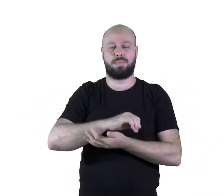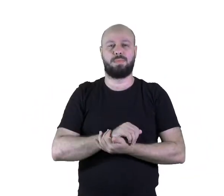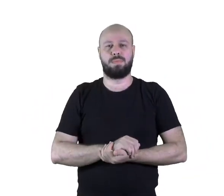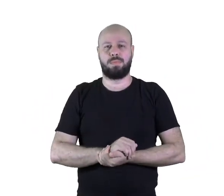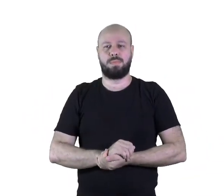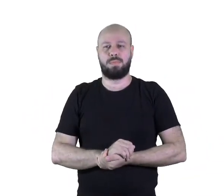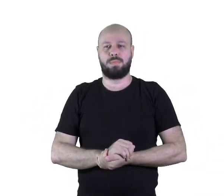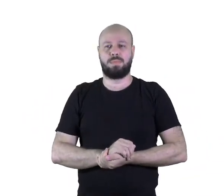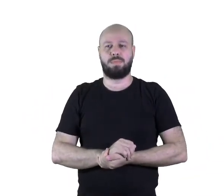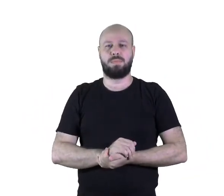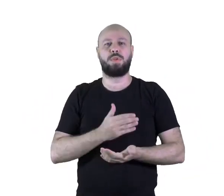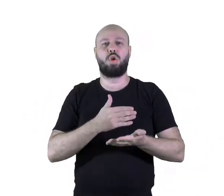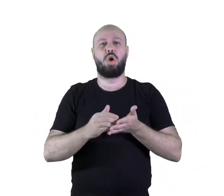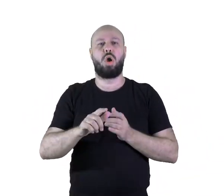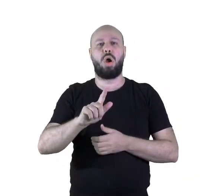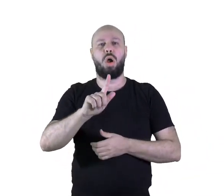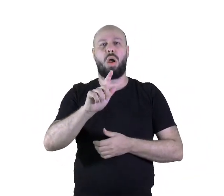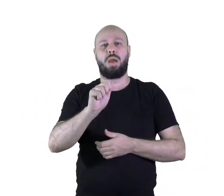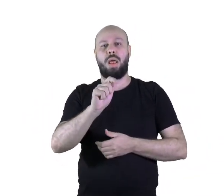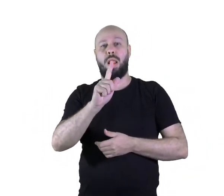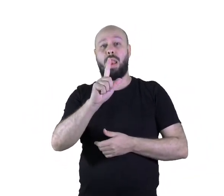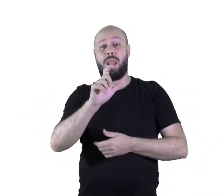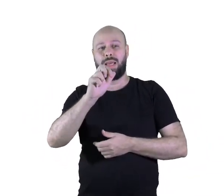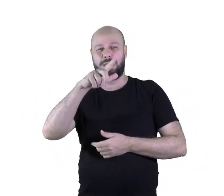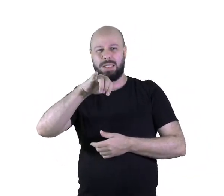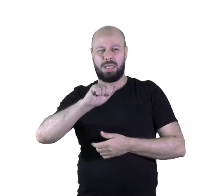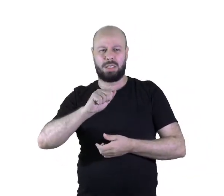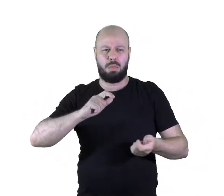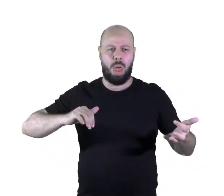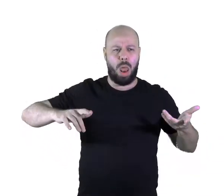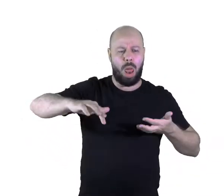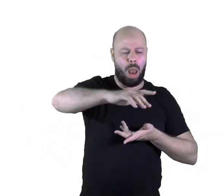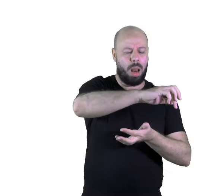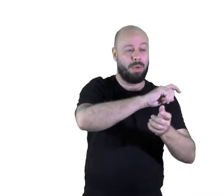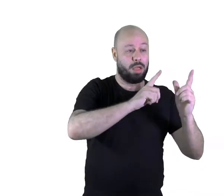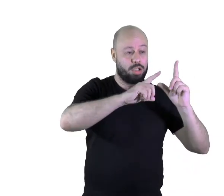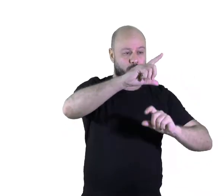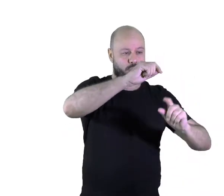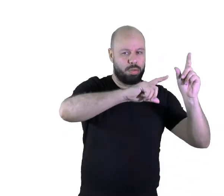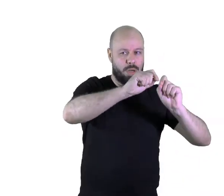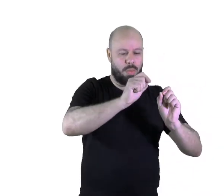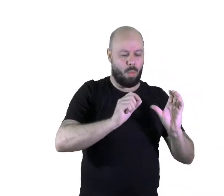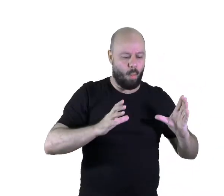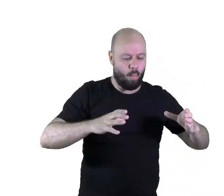Então, começando com as galáxias. Galáxias, então, são aglomerados de estrelas,